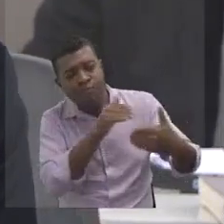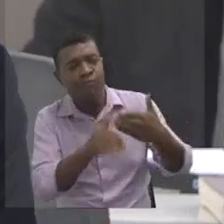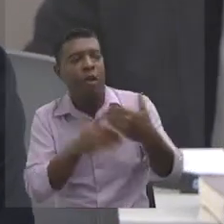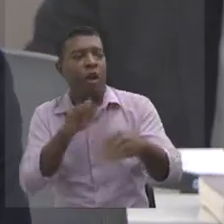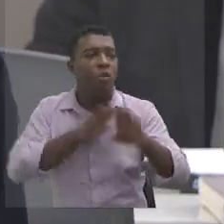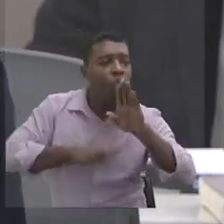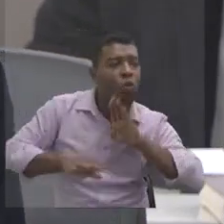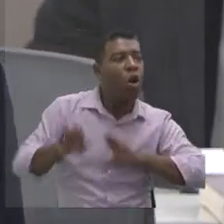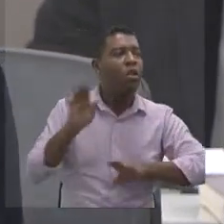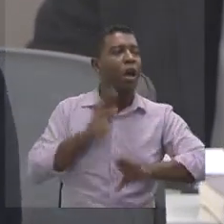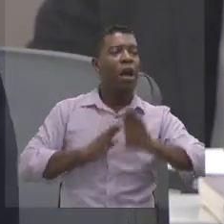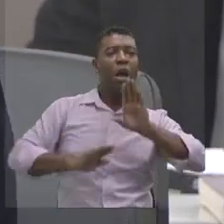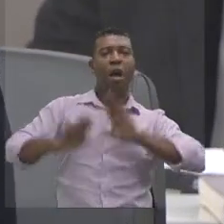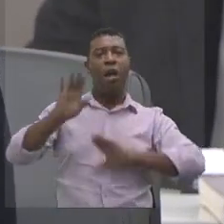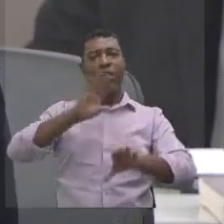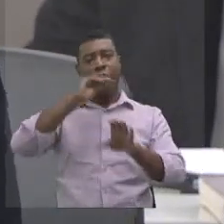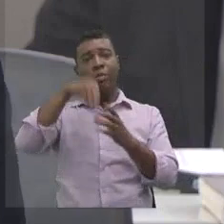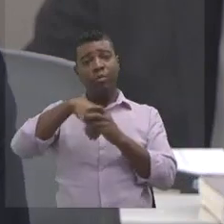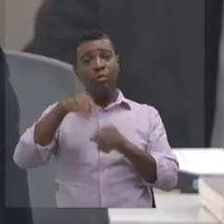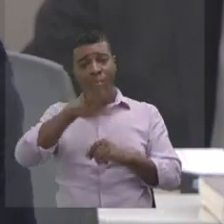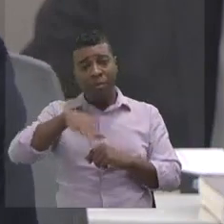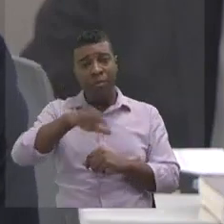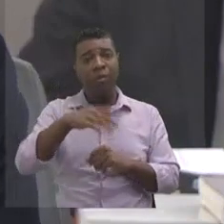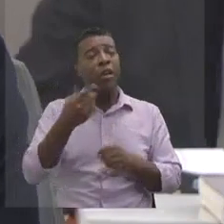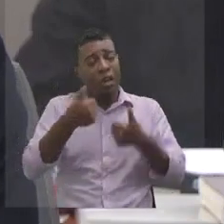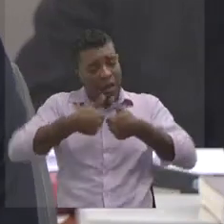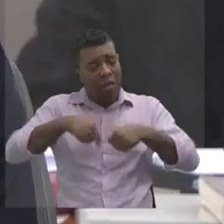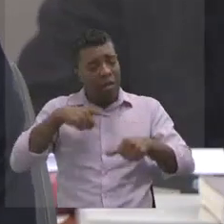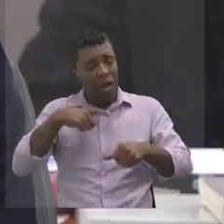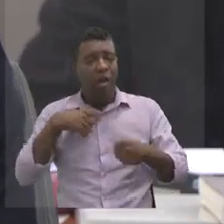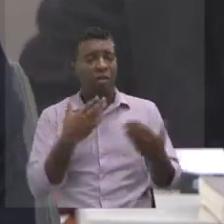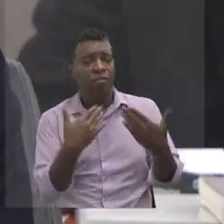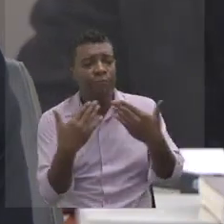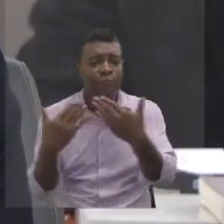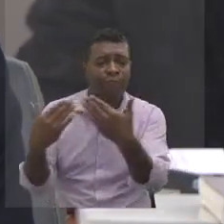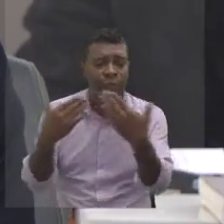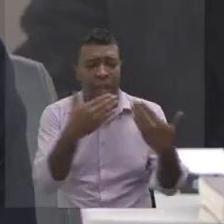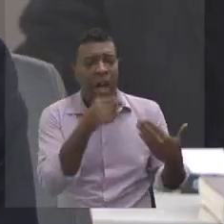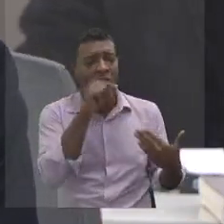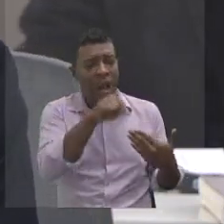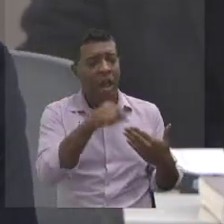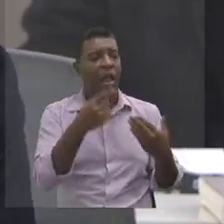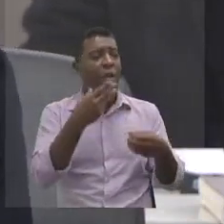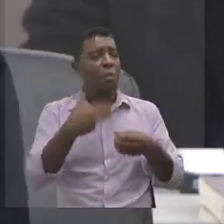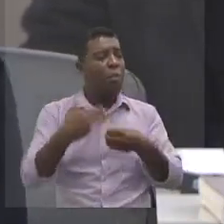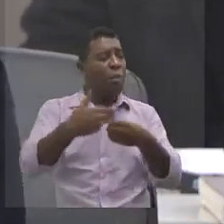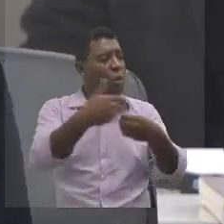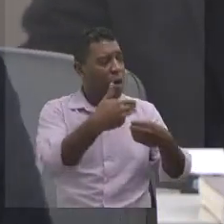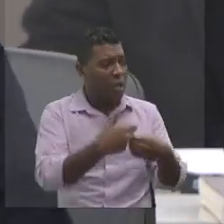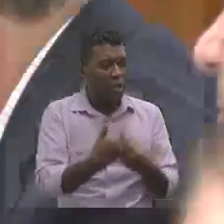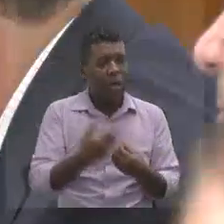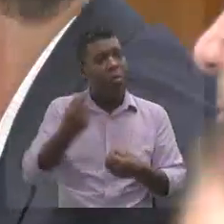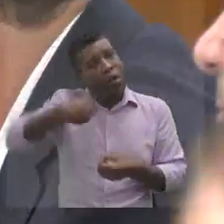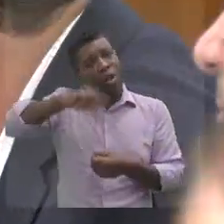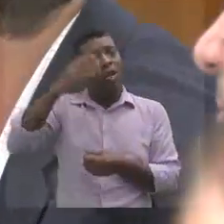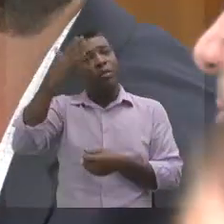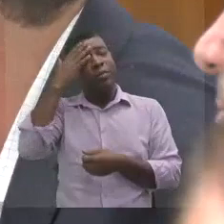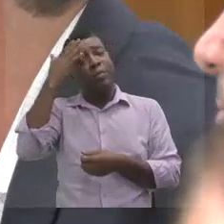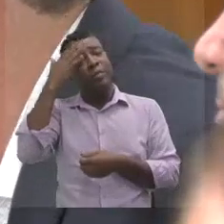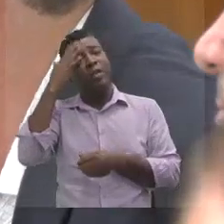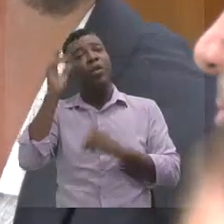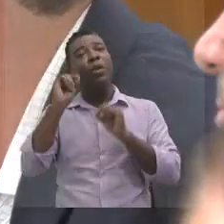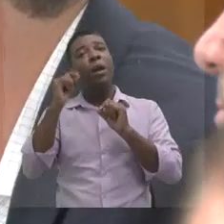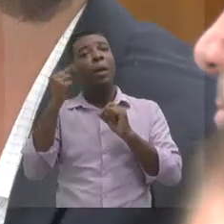esse ambiente de escuta temos dialogado aí né Com todos os municípios estamos sempre aberto ao diálogo aqui entende para a gente poder de fato avançar